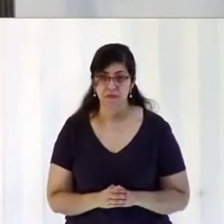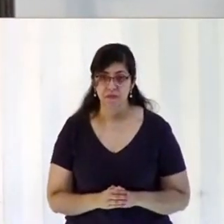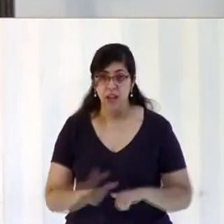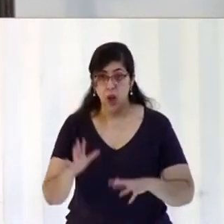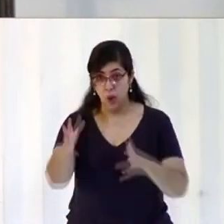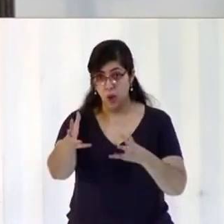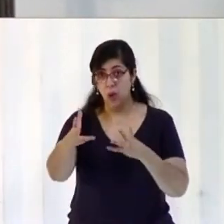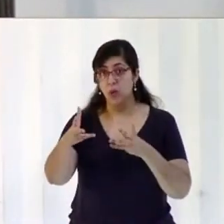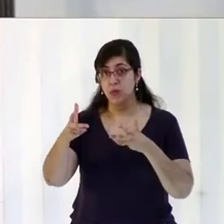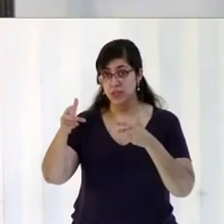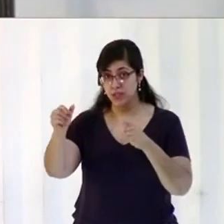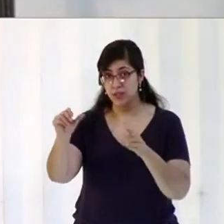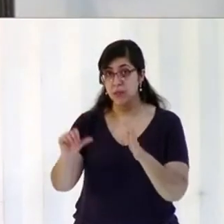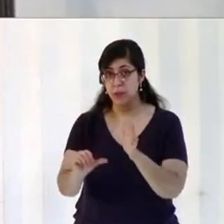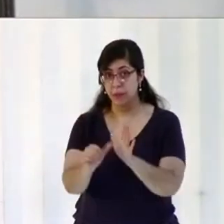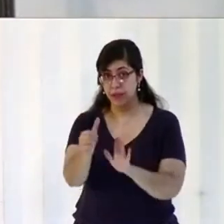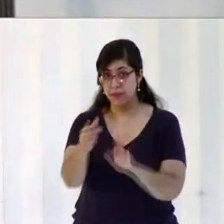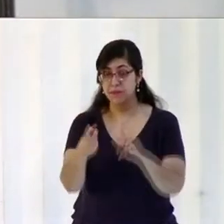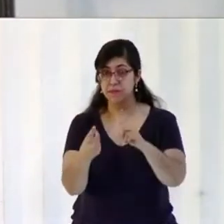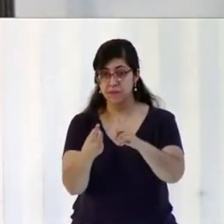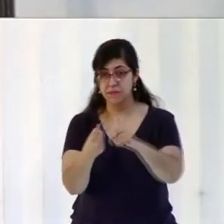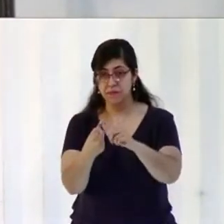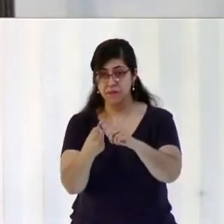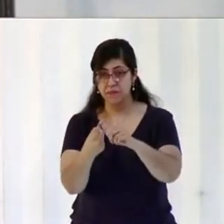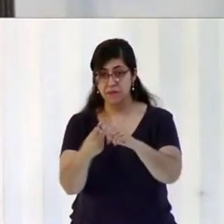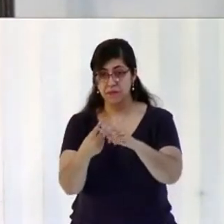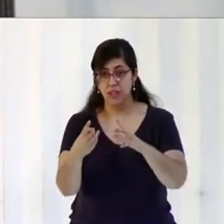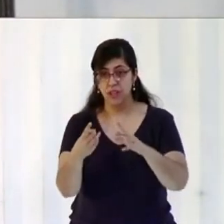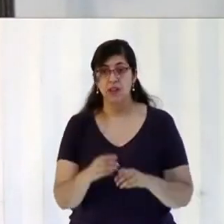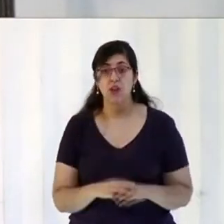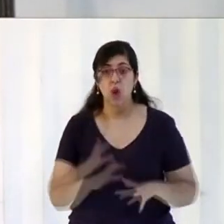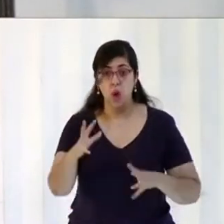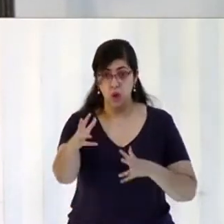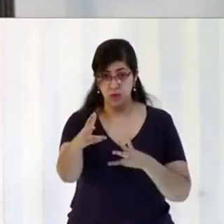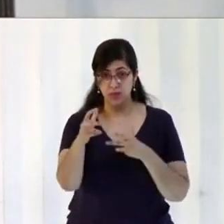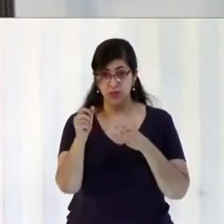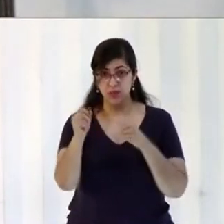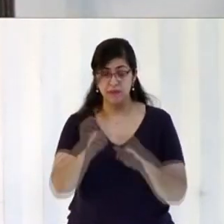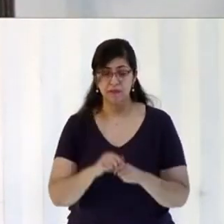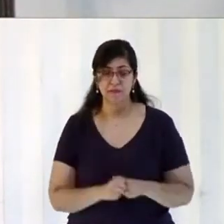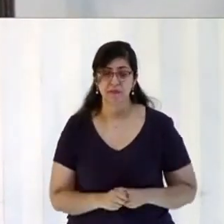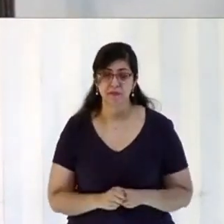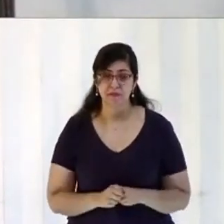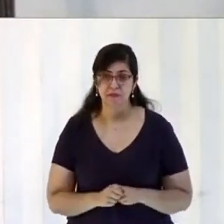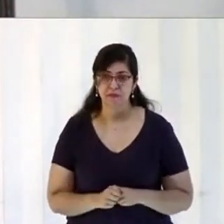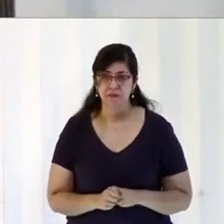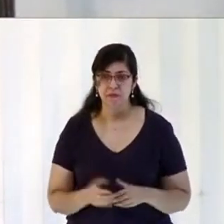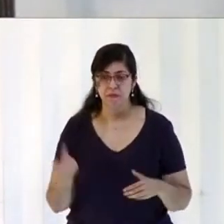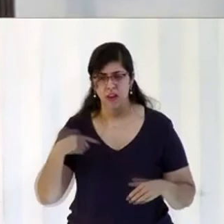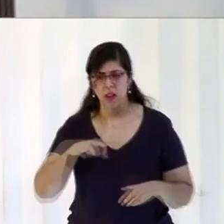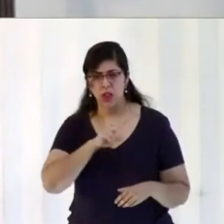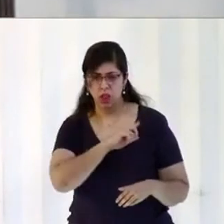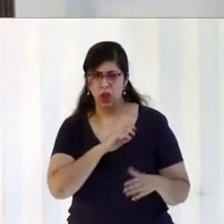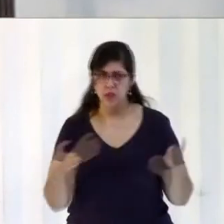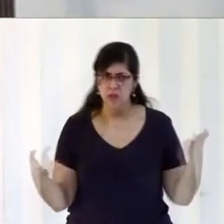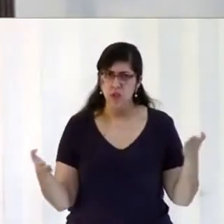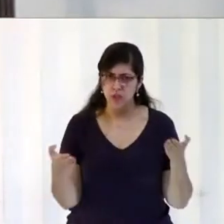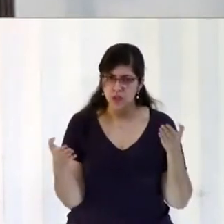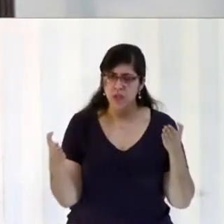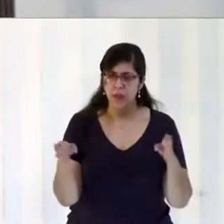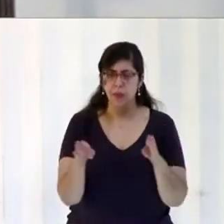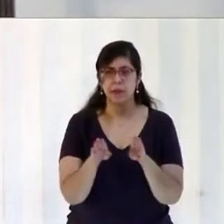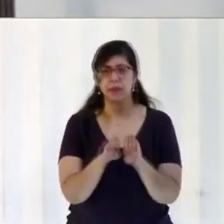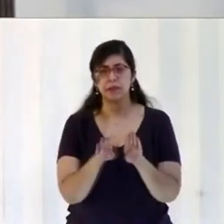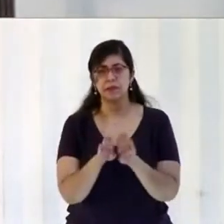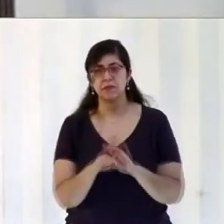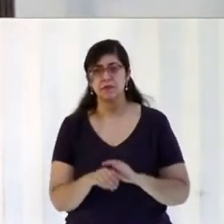convite, precisamos entender a natureza deste convite, porque tem implicação para os nossos dias. Há